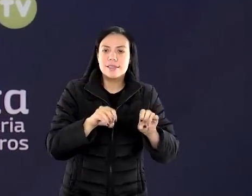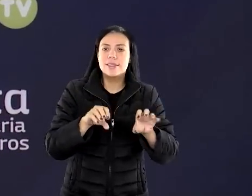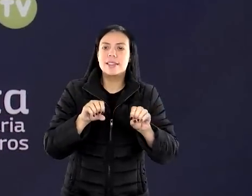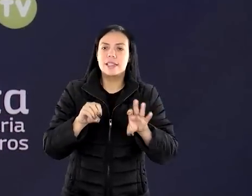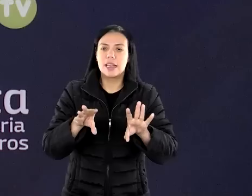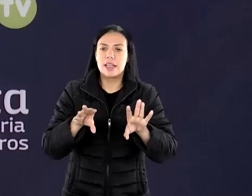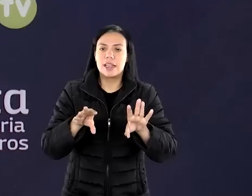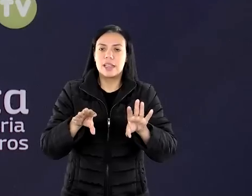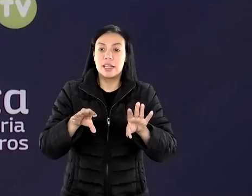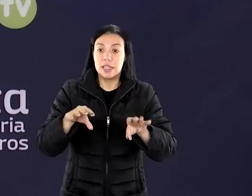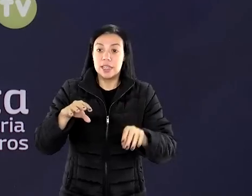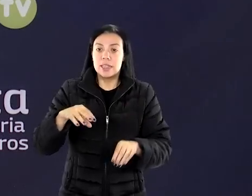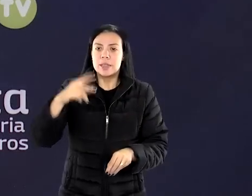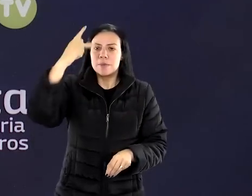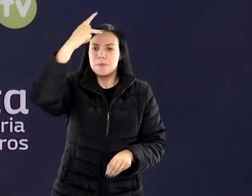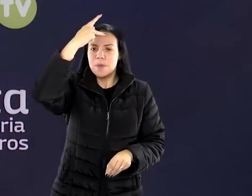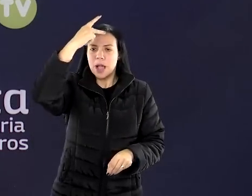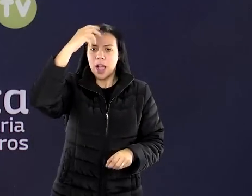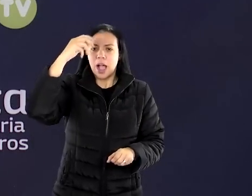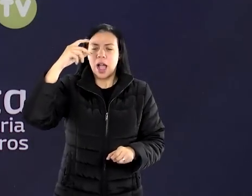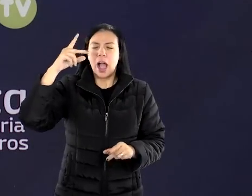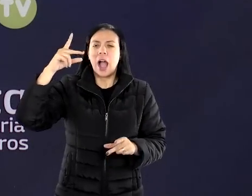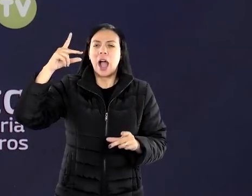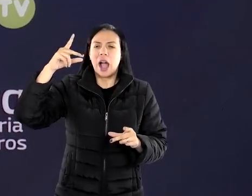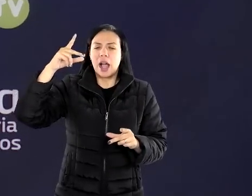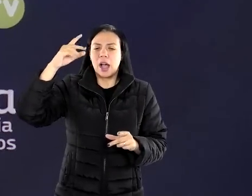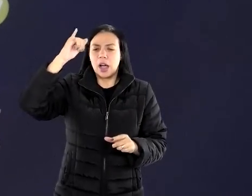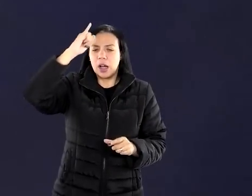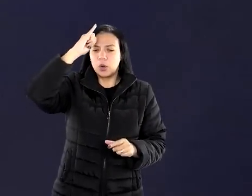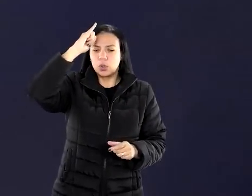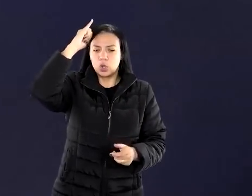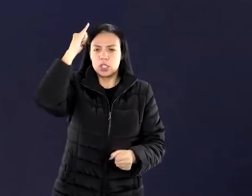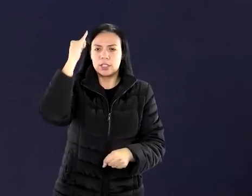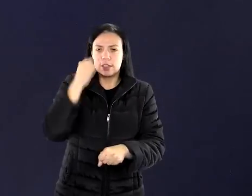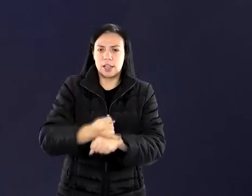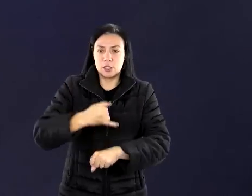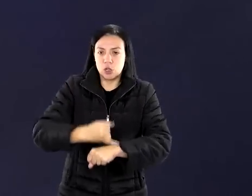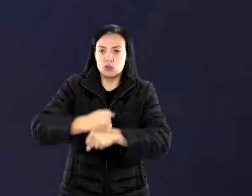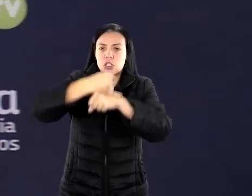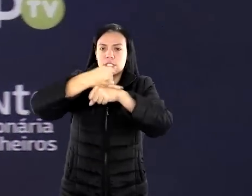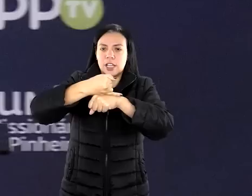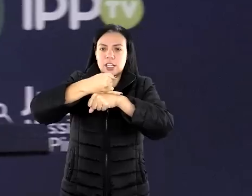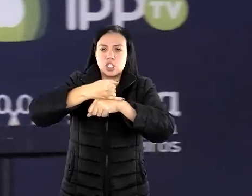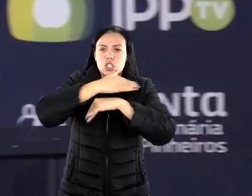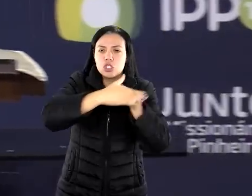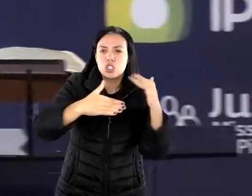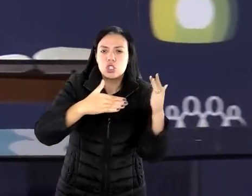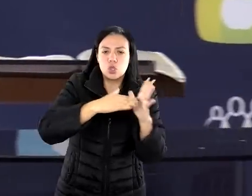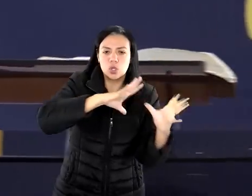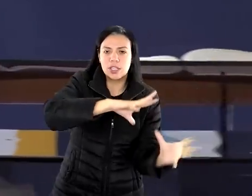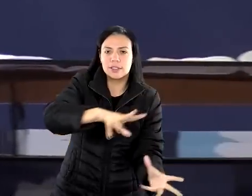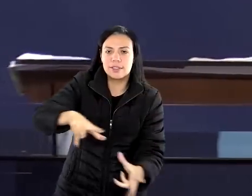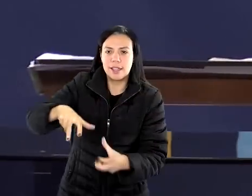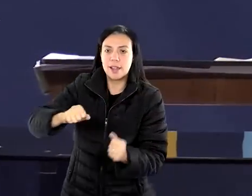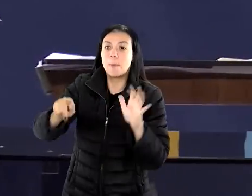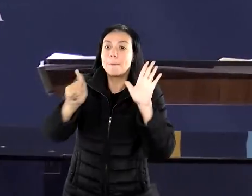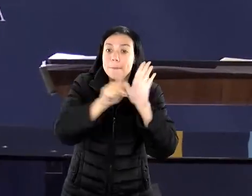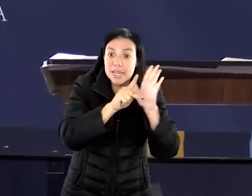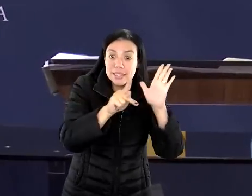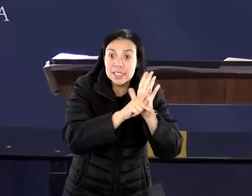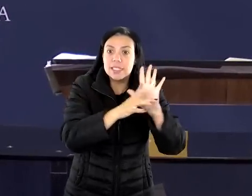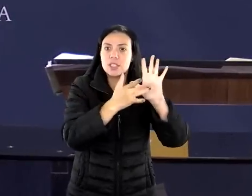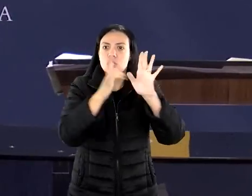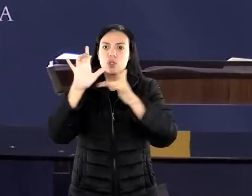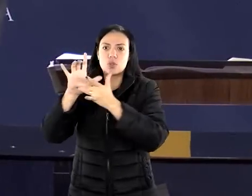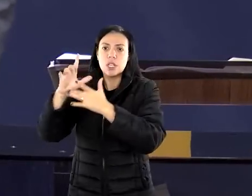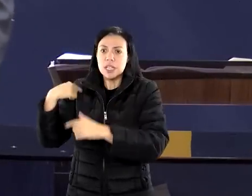toda autoridade me foi dada nos céus e na terra. Portanto, ide, fazei discípulo de todas as